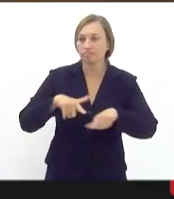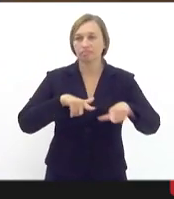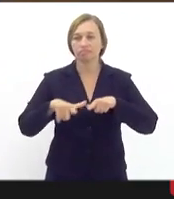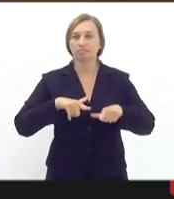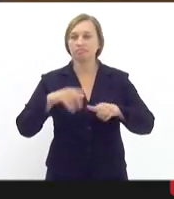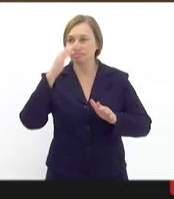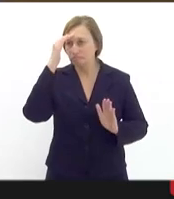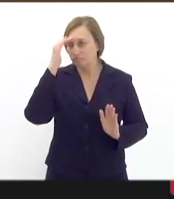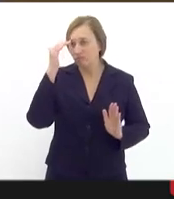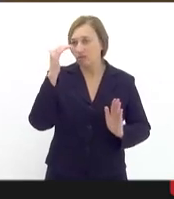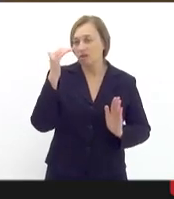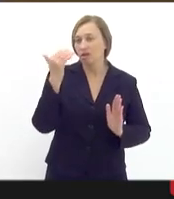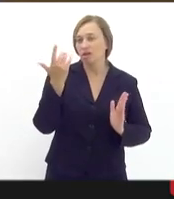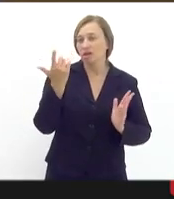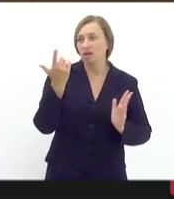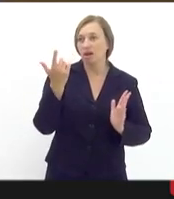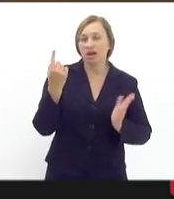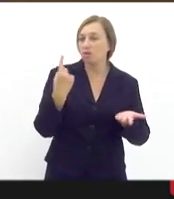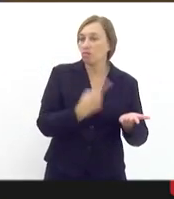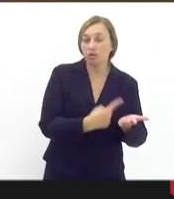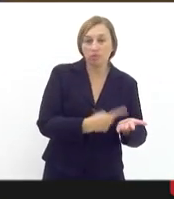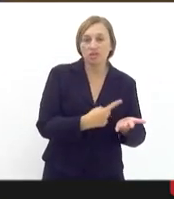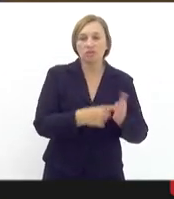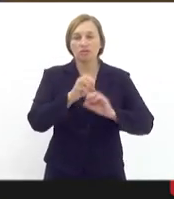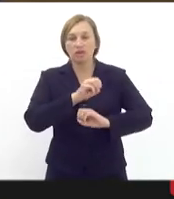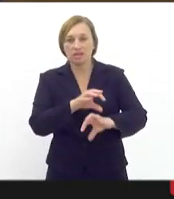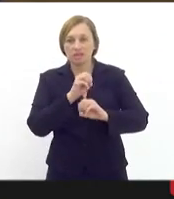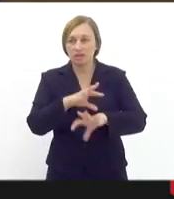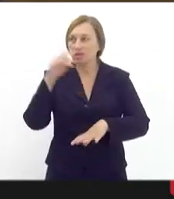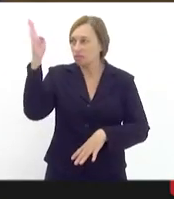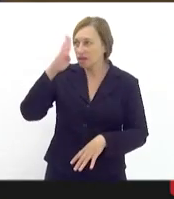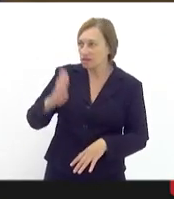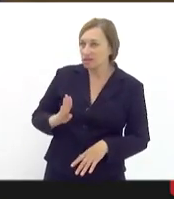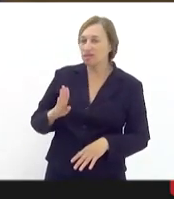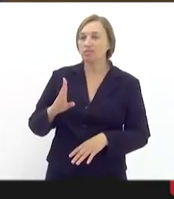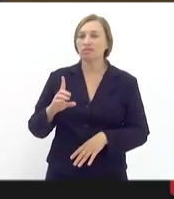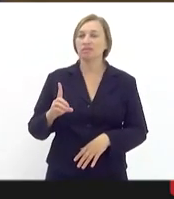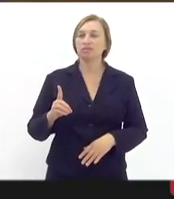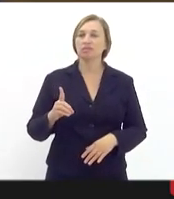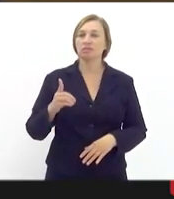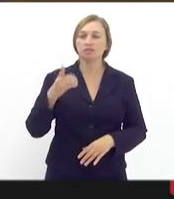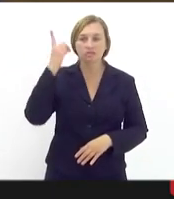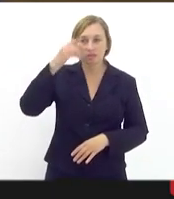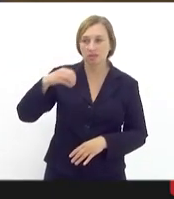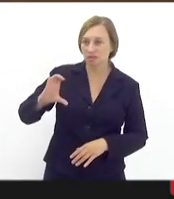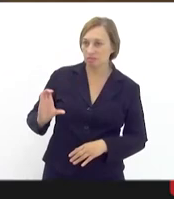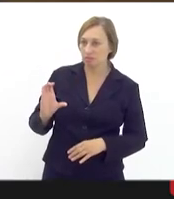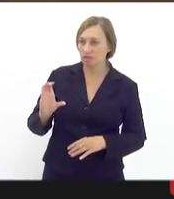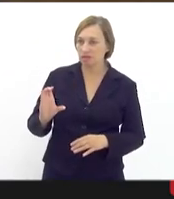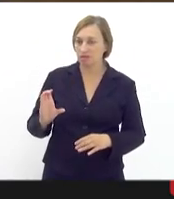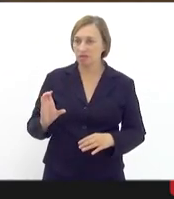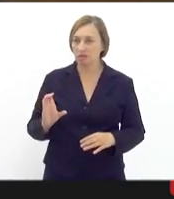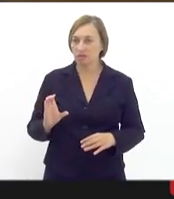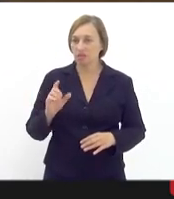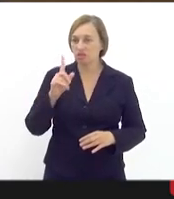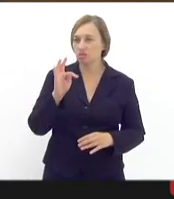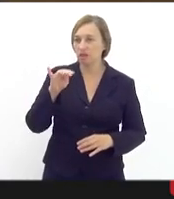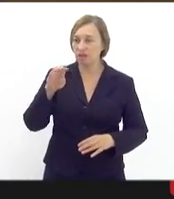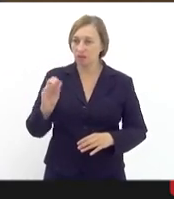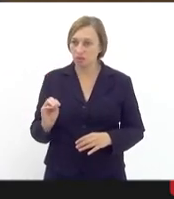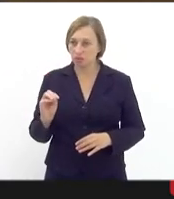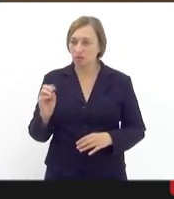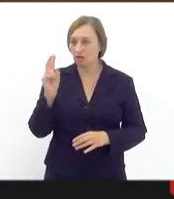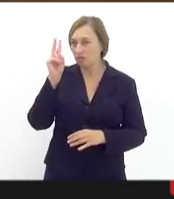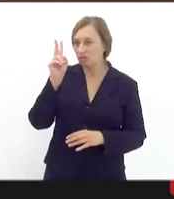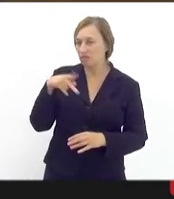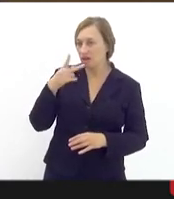seu compromisso com o Brasil. O Mink é desses imprescindíveis que o Bertolt Brecht